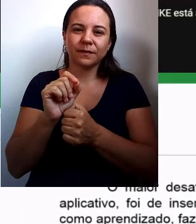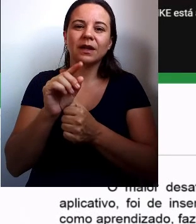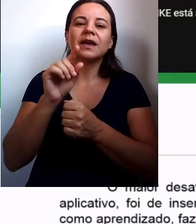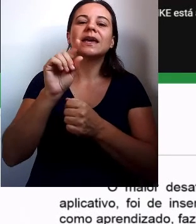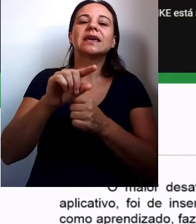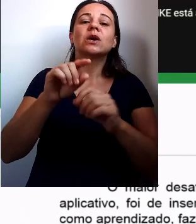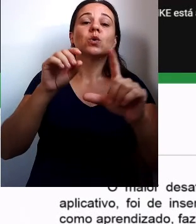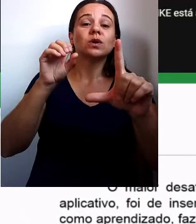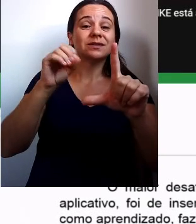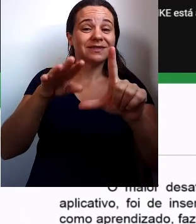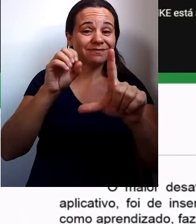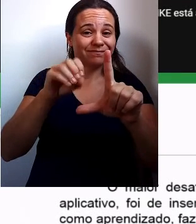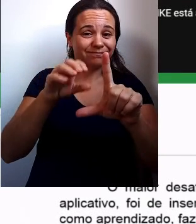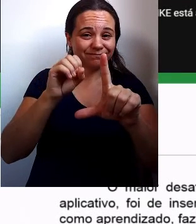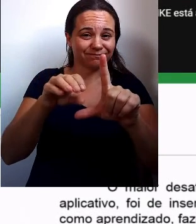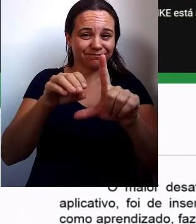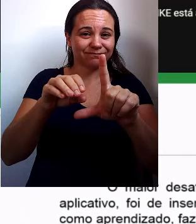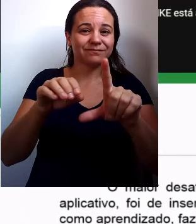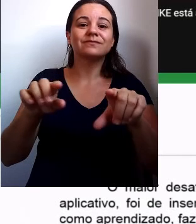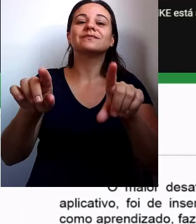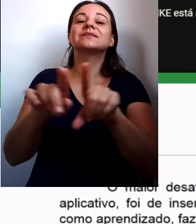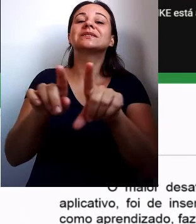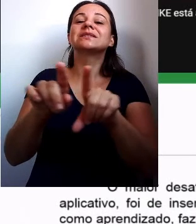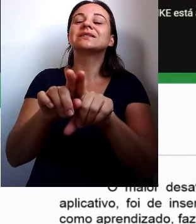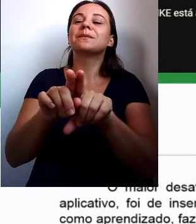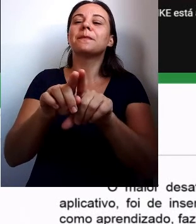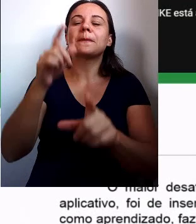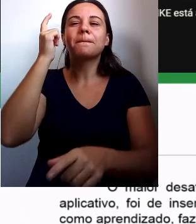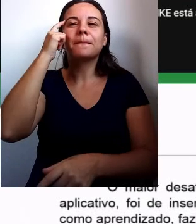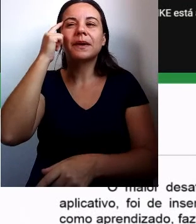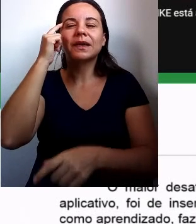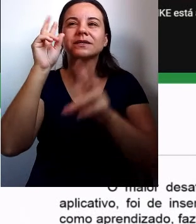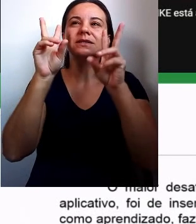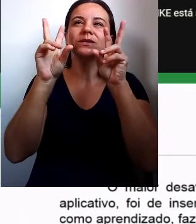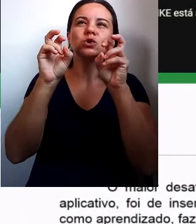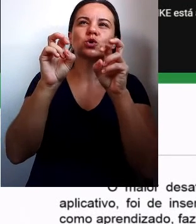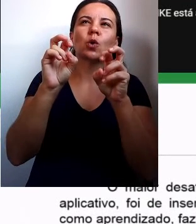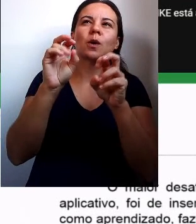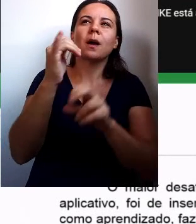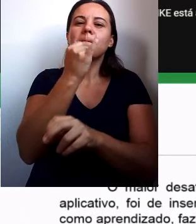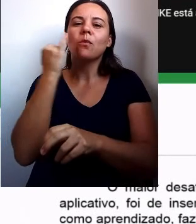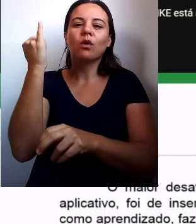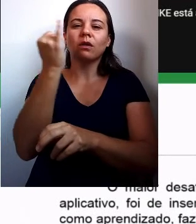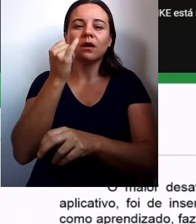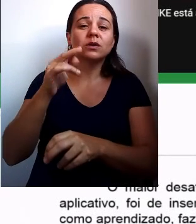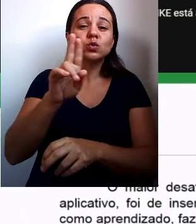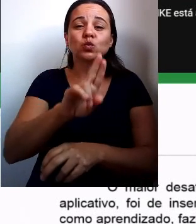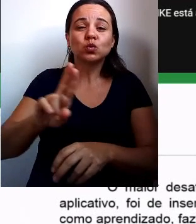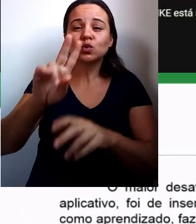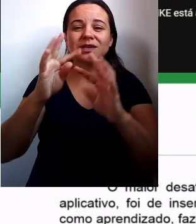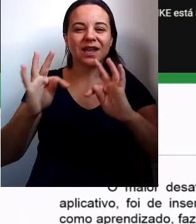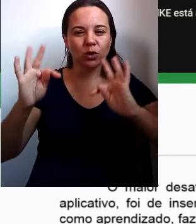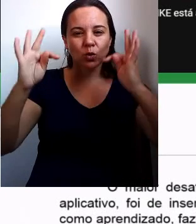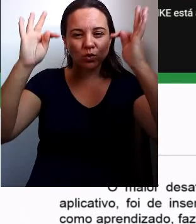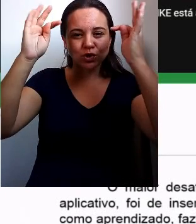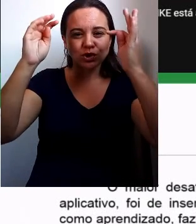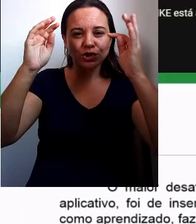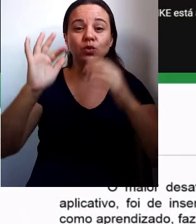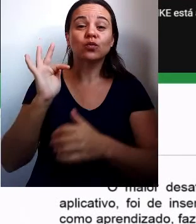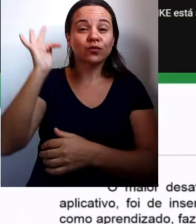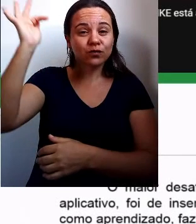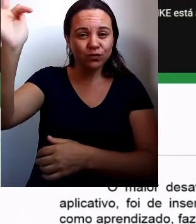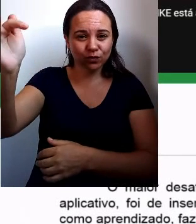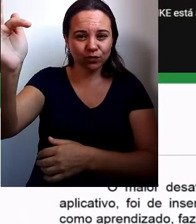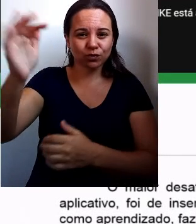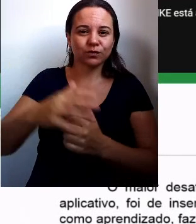atividades leva os licenciados a refletirem sobre a importância do uso dos recursos tecnológicos em suas futuras práticas